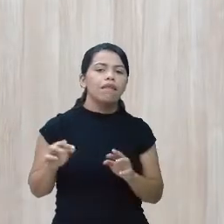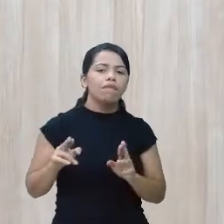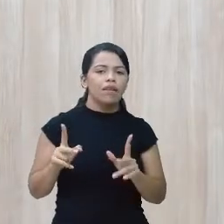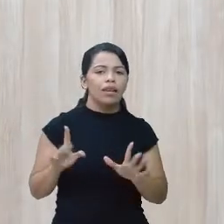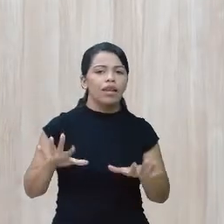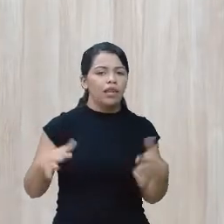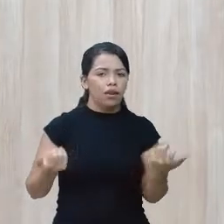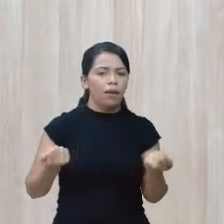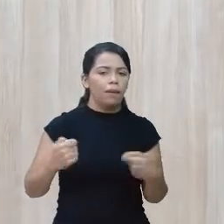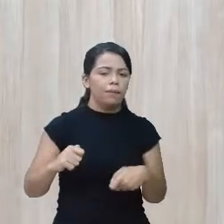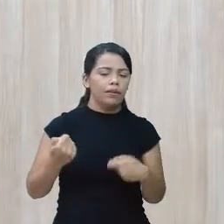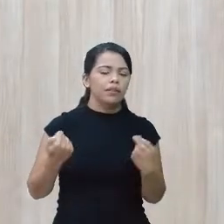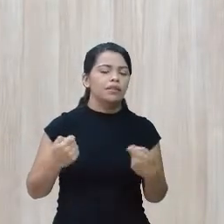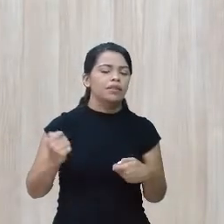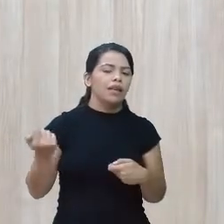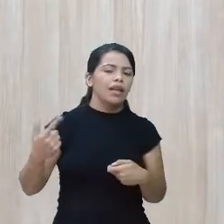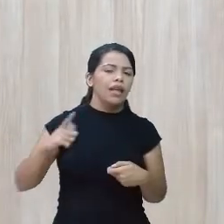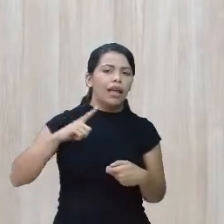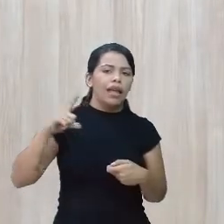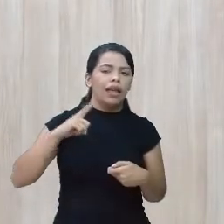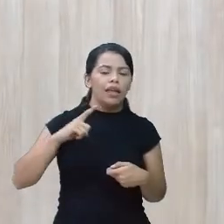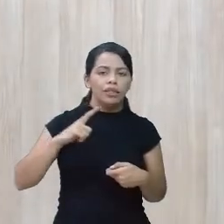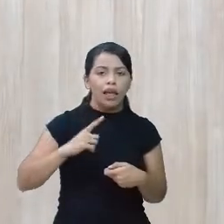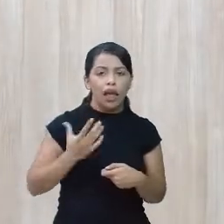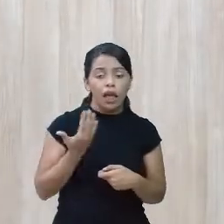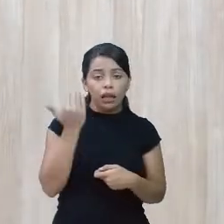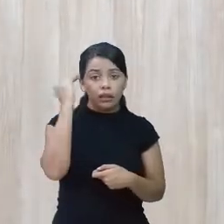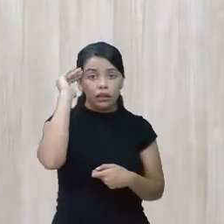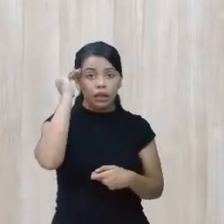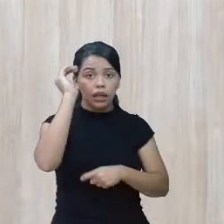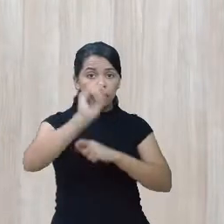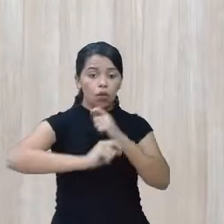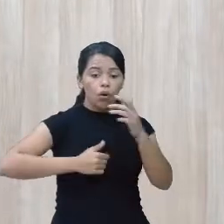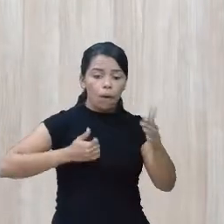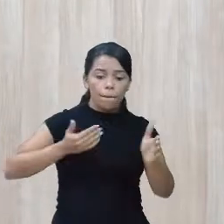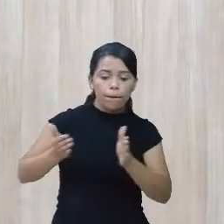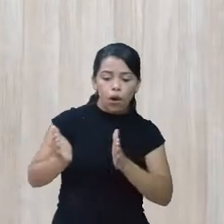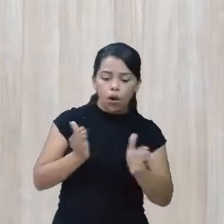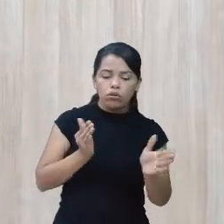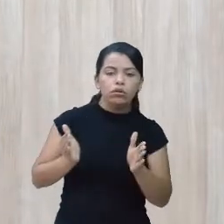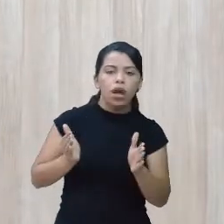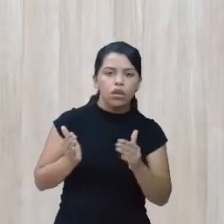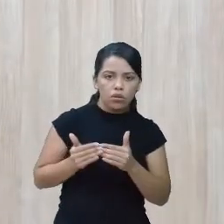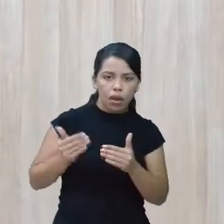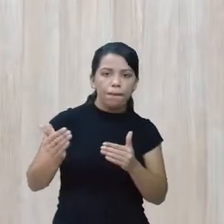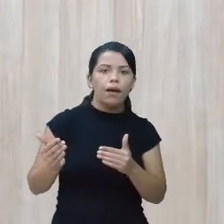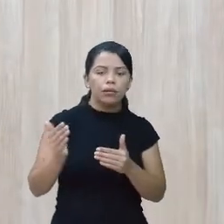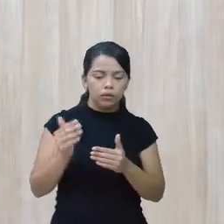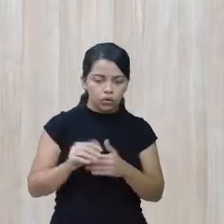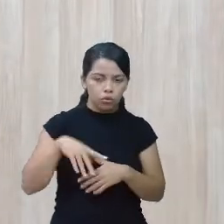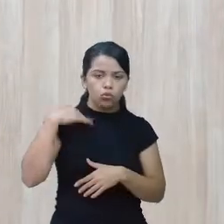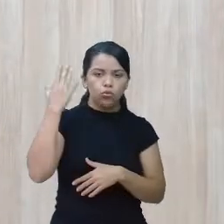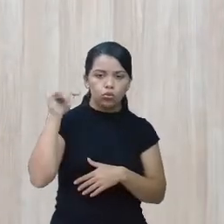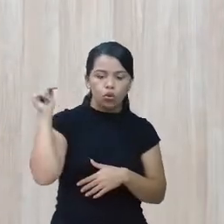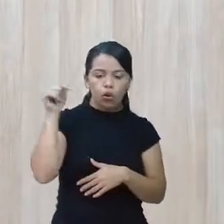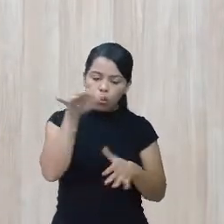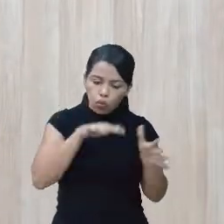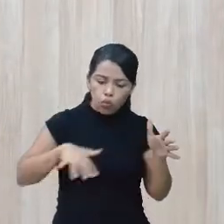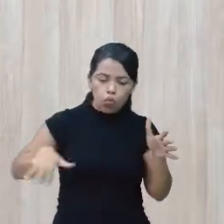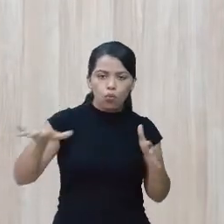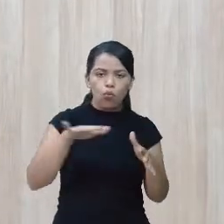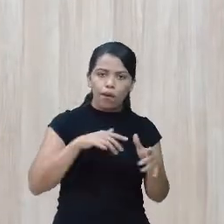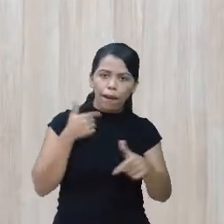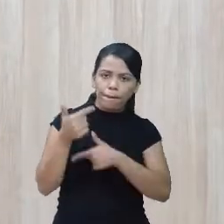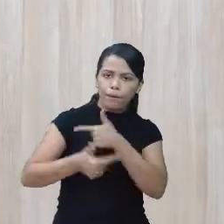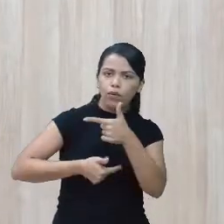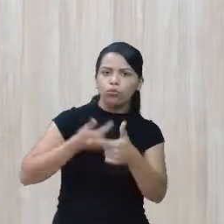processo completo de um ambiente a partir dos sons que ele produz. E esse estudo também leva a